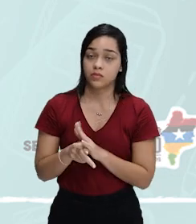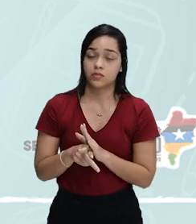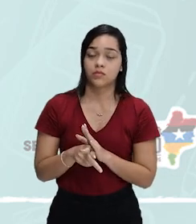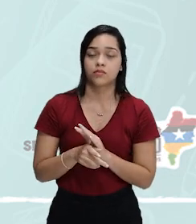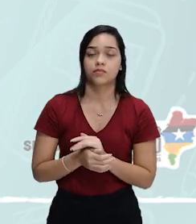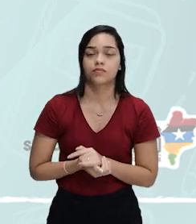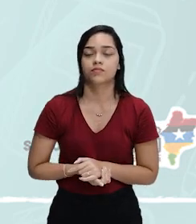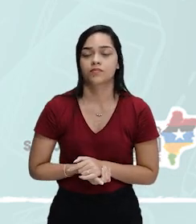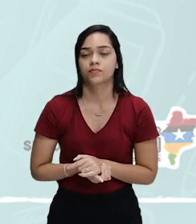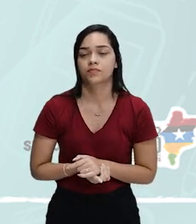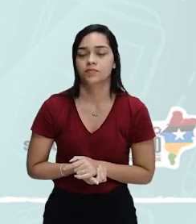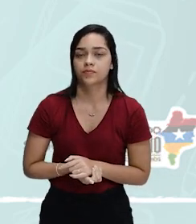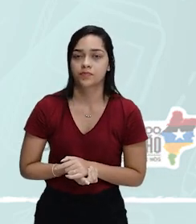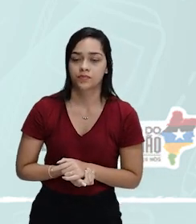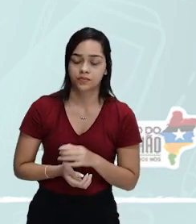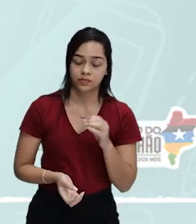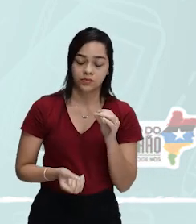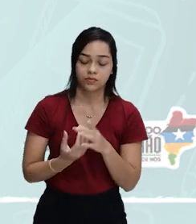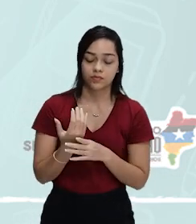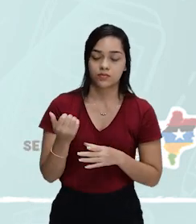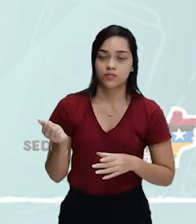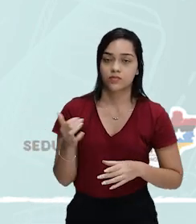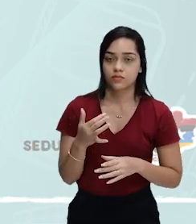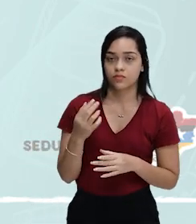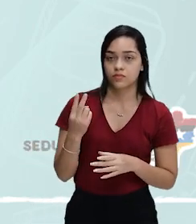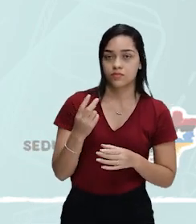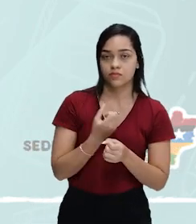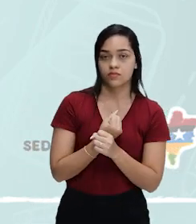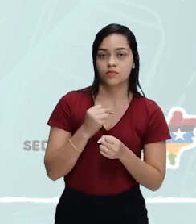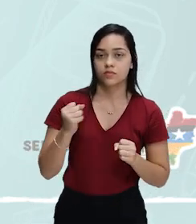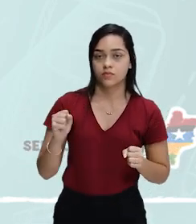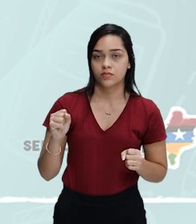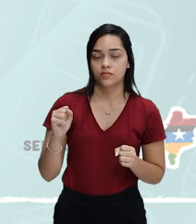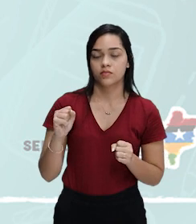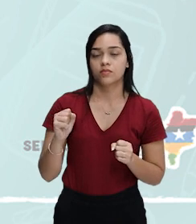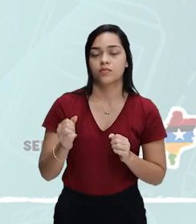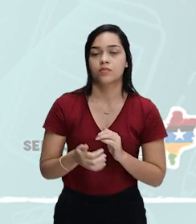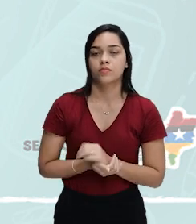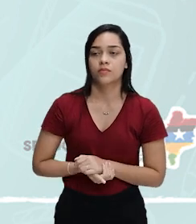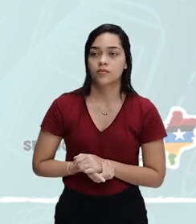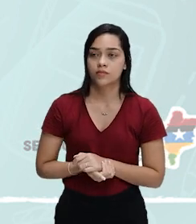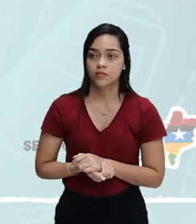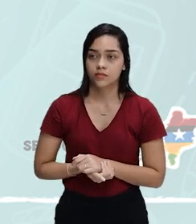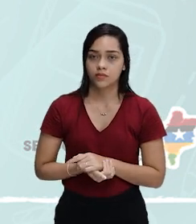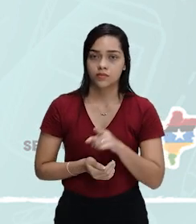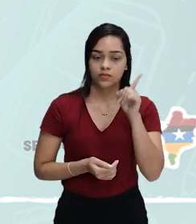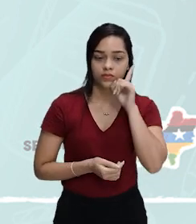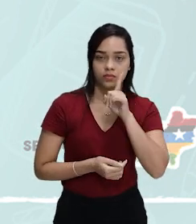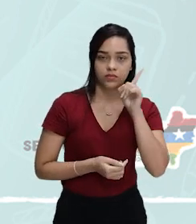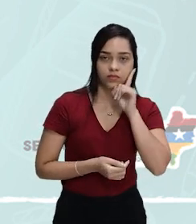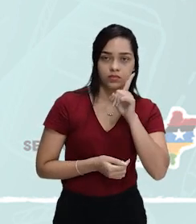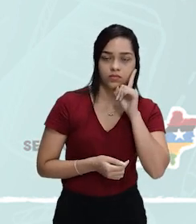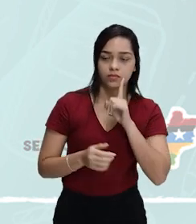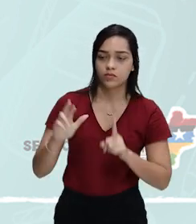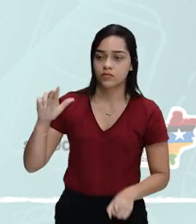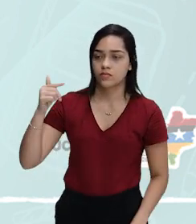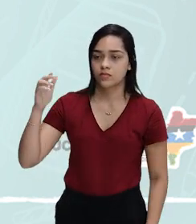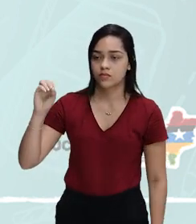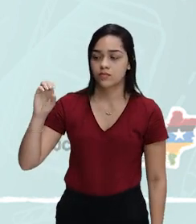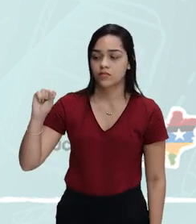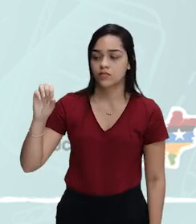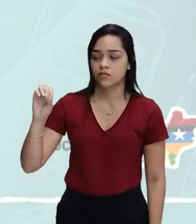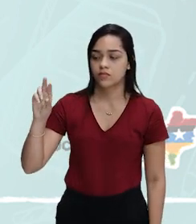bipolarização, o surgimento de duas grandes superpotências bélicas, os Estados Unidos e a União Soviética.